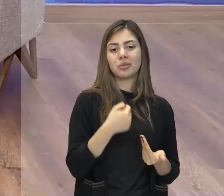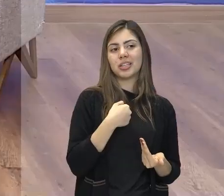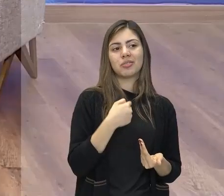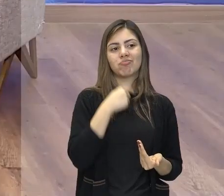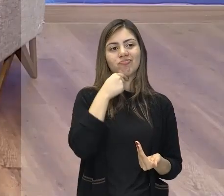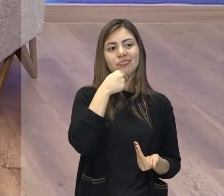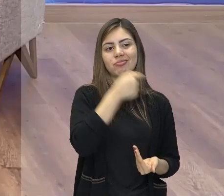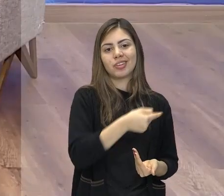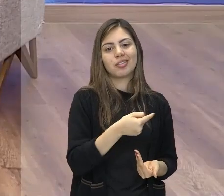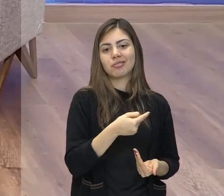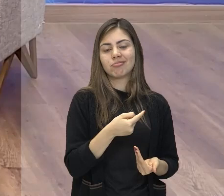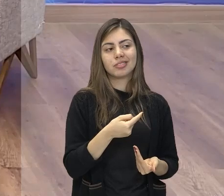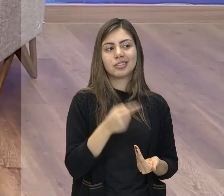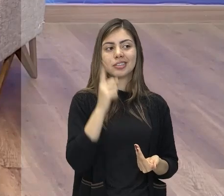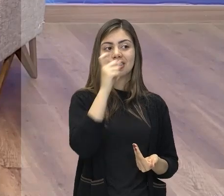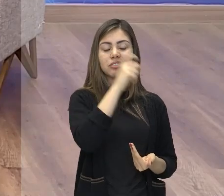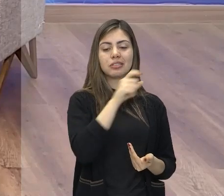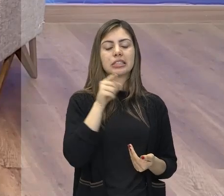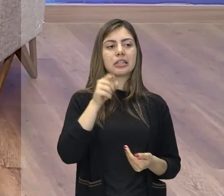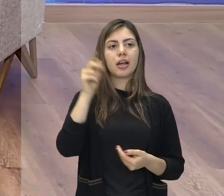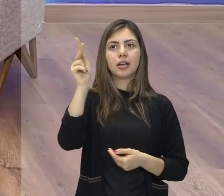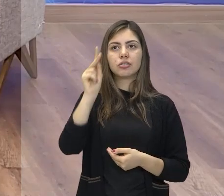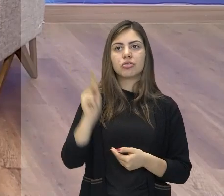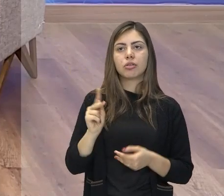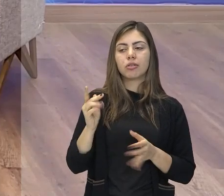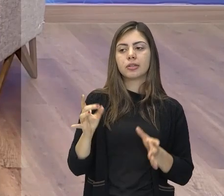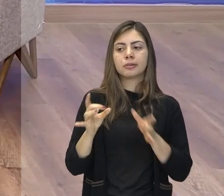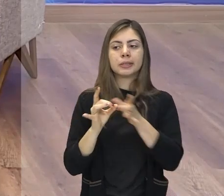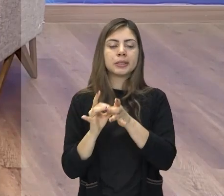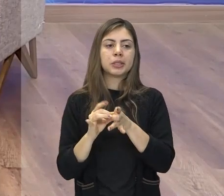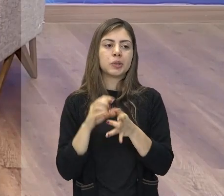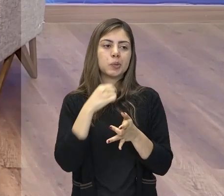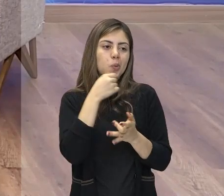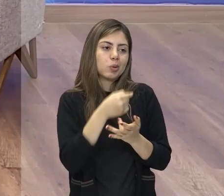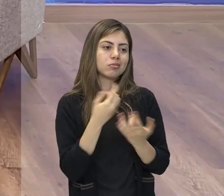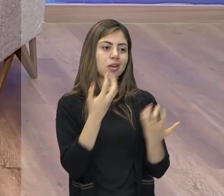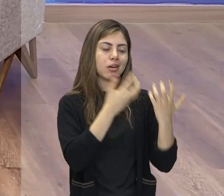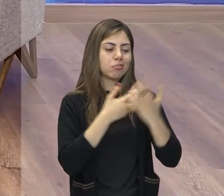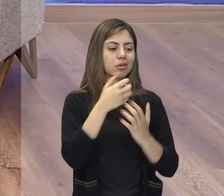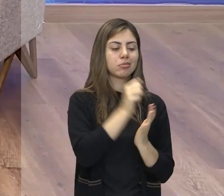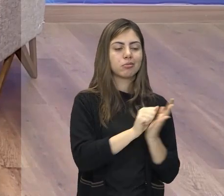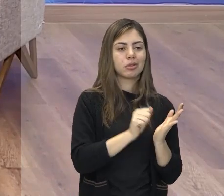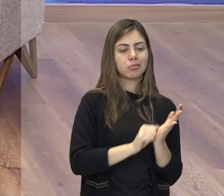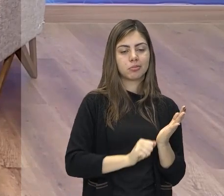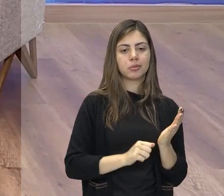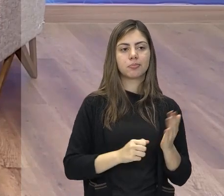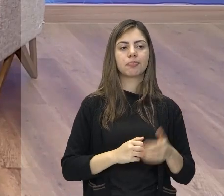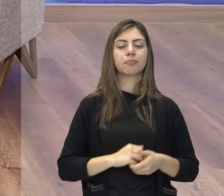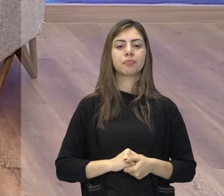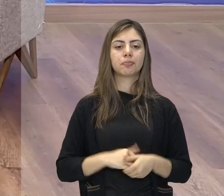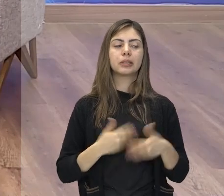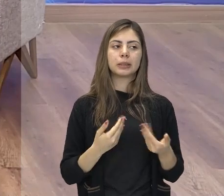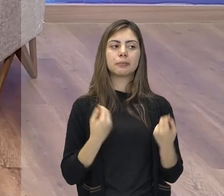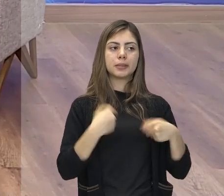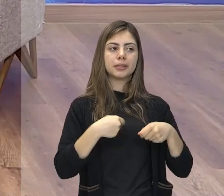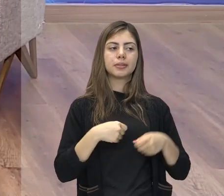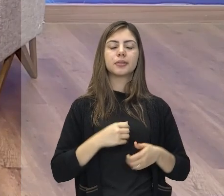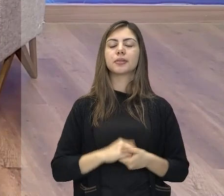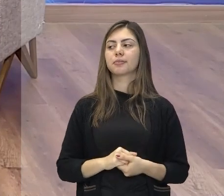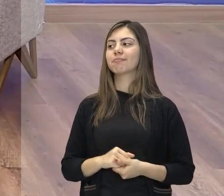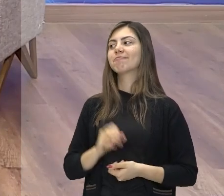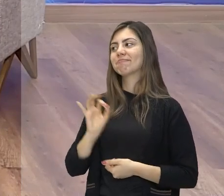vida, vai ser difícil me envolver emocionalmente com a história das outras pessoas e transformar isso em canção. Certo,